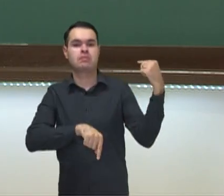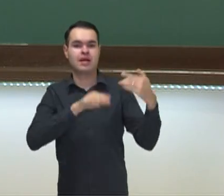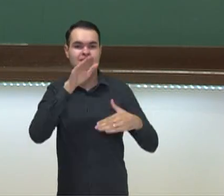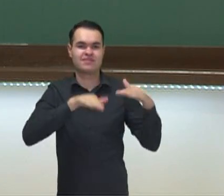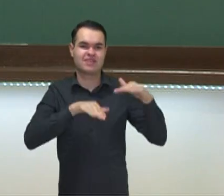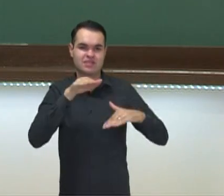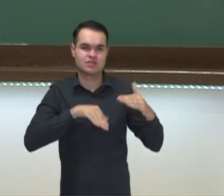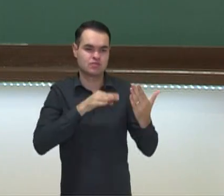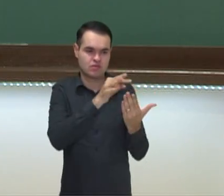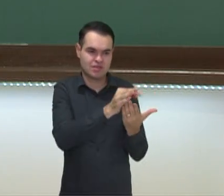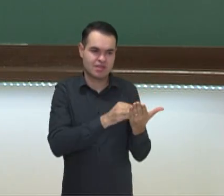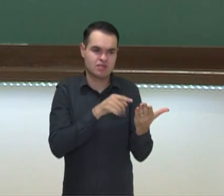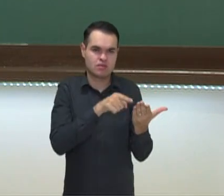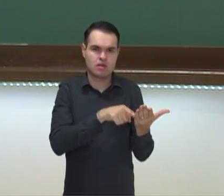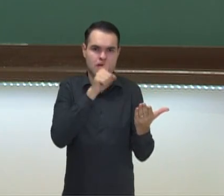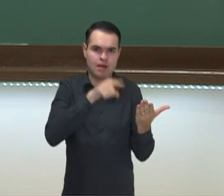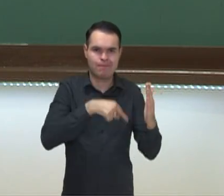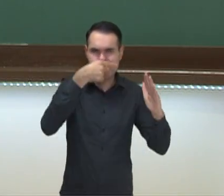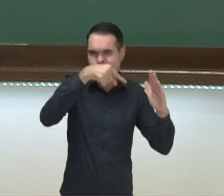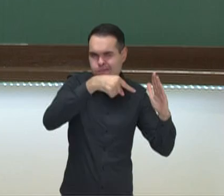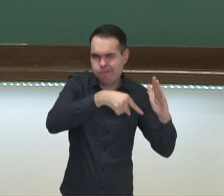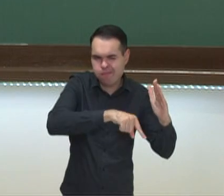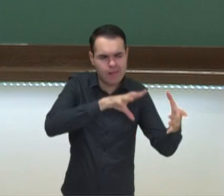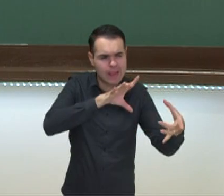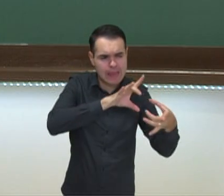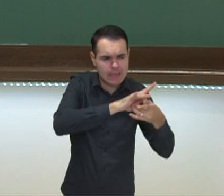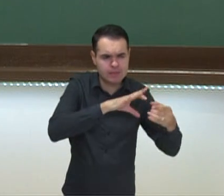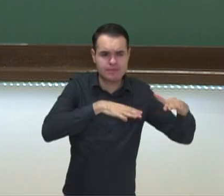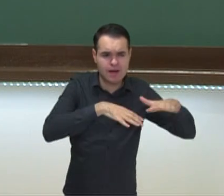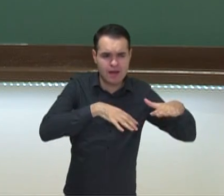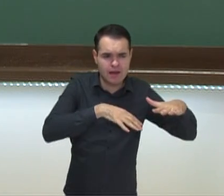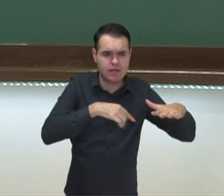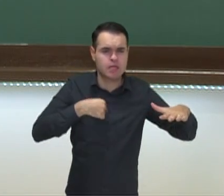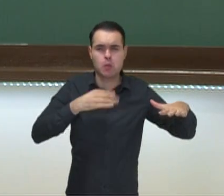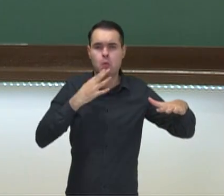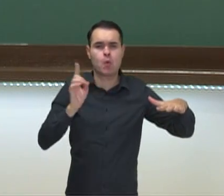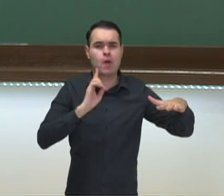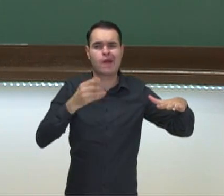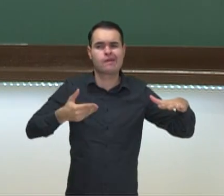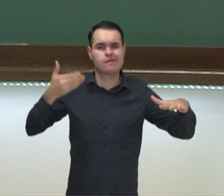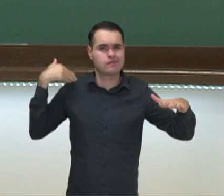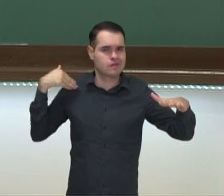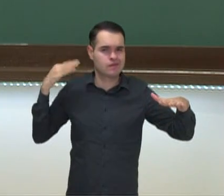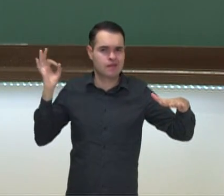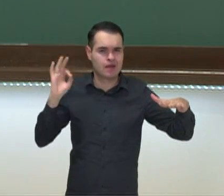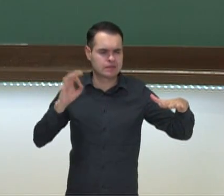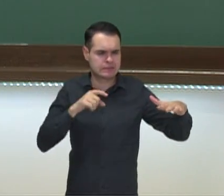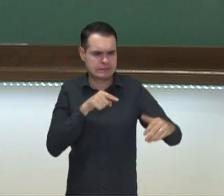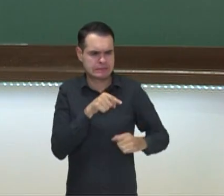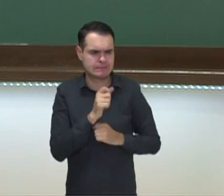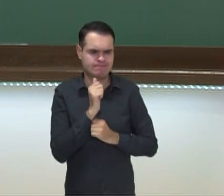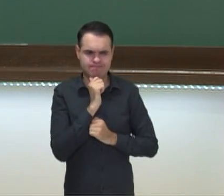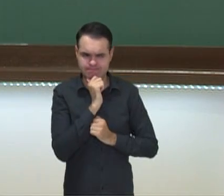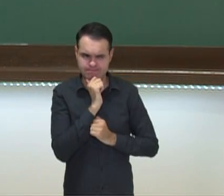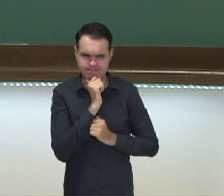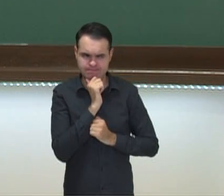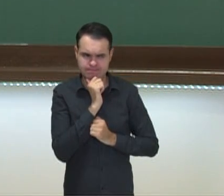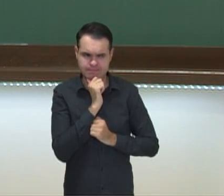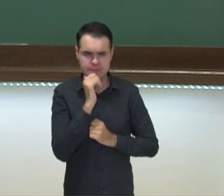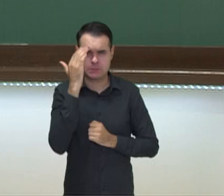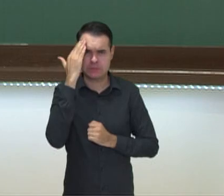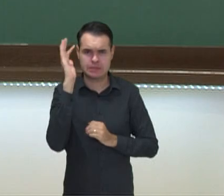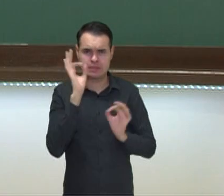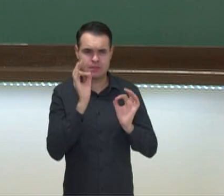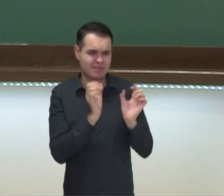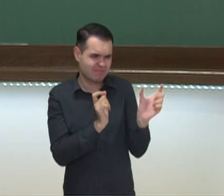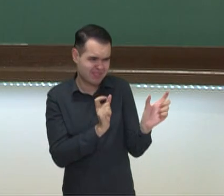muito técnico, muito ligado a uma área específica, alguns termos ficam comprometidos porque não